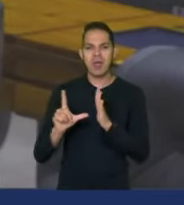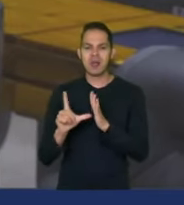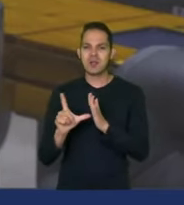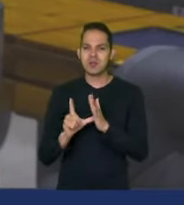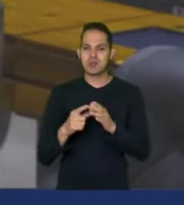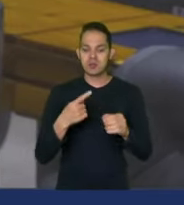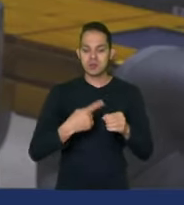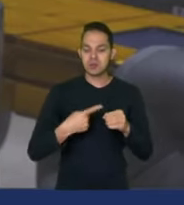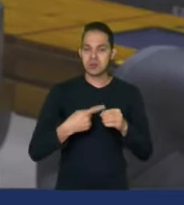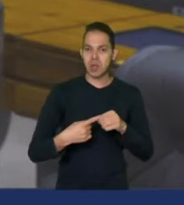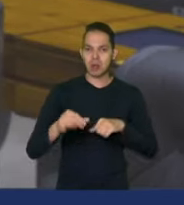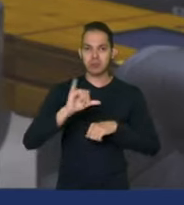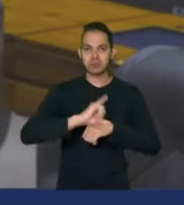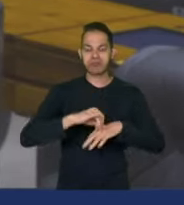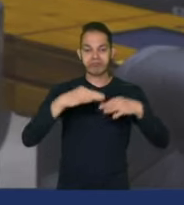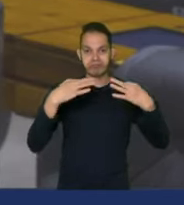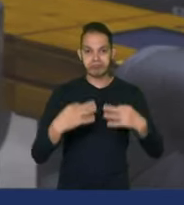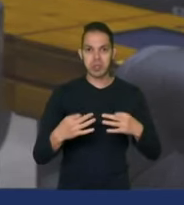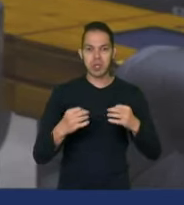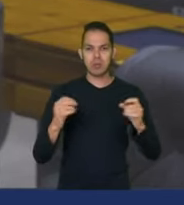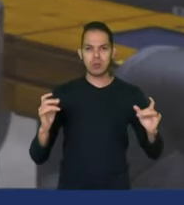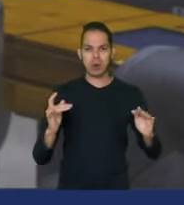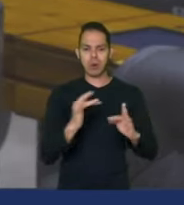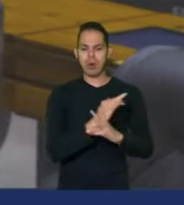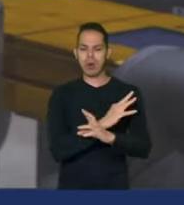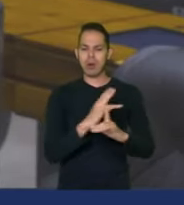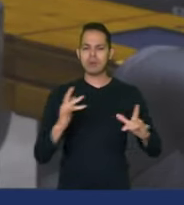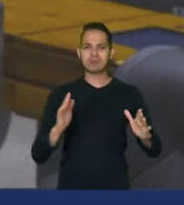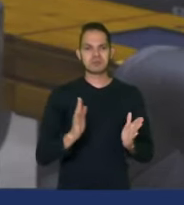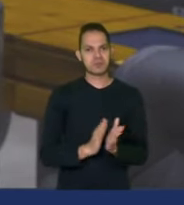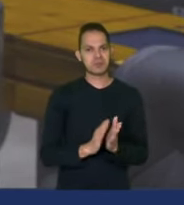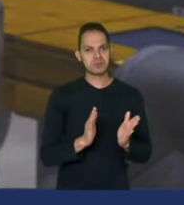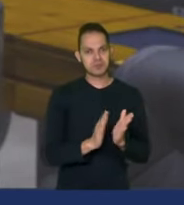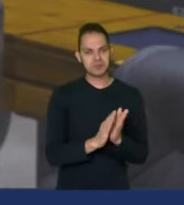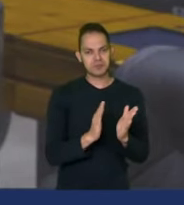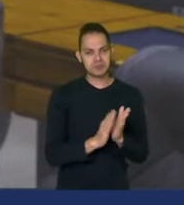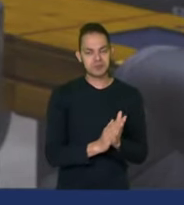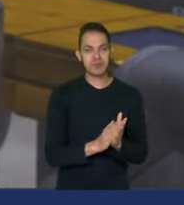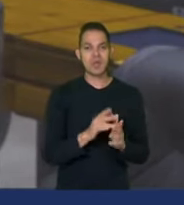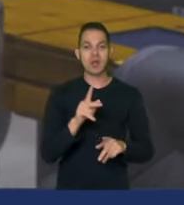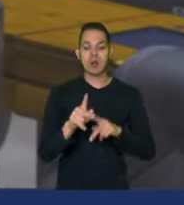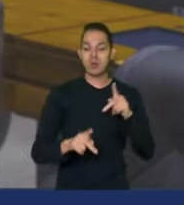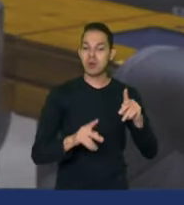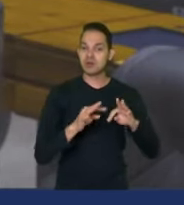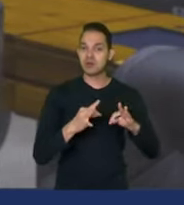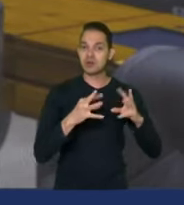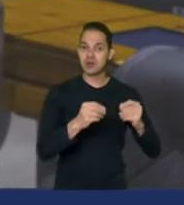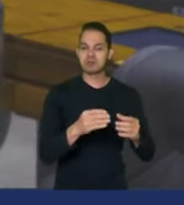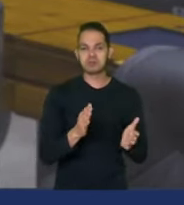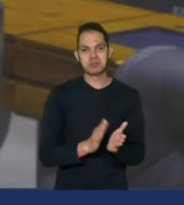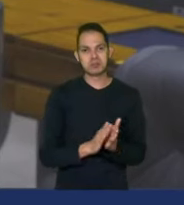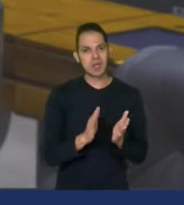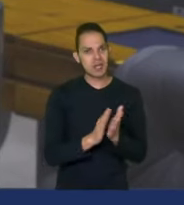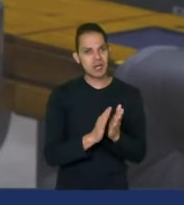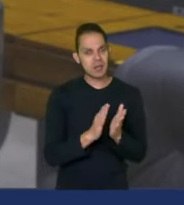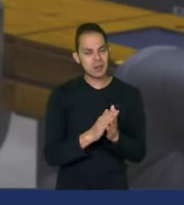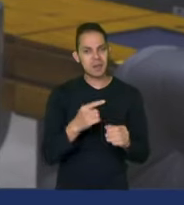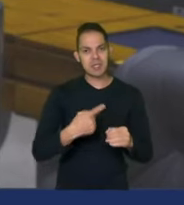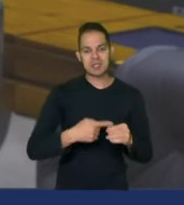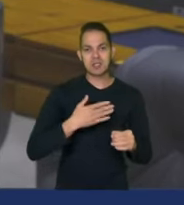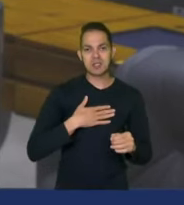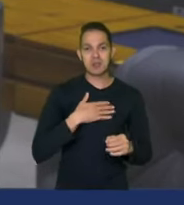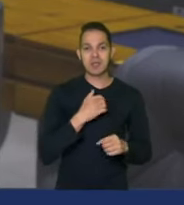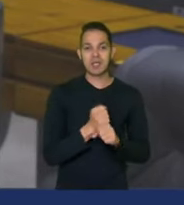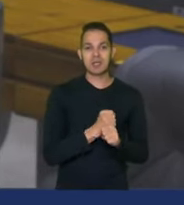polo, mas com uma grande gente. Parabéns, Divinópolis, parabéns ao povo da minha querida Divinópolis pelos 110 anos